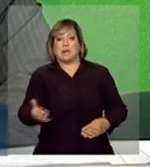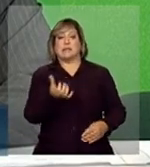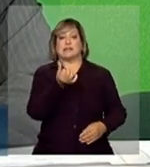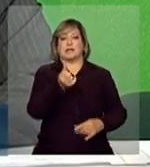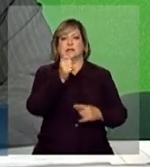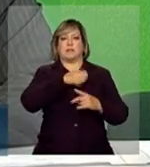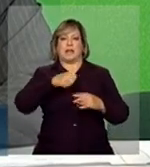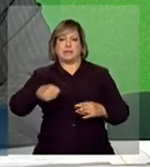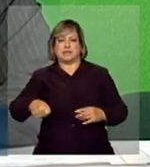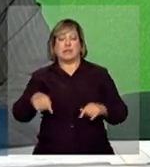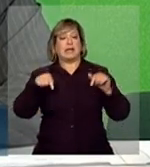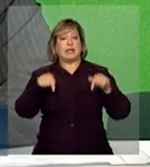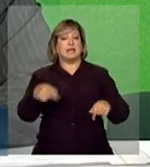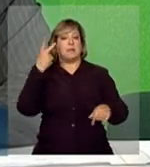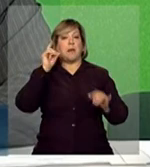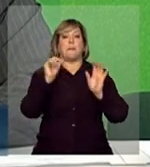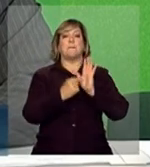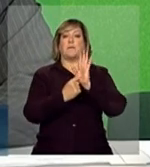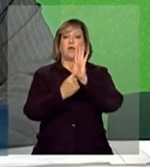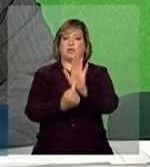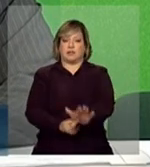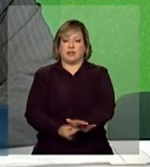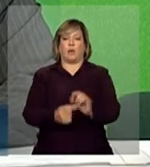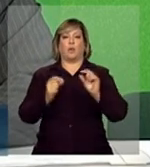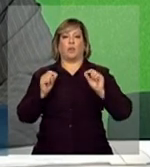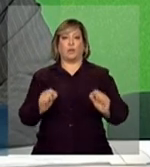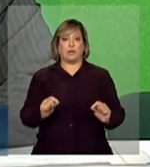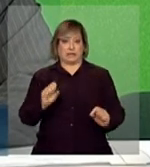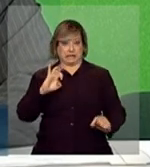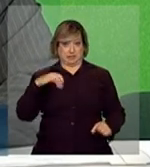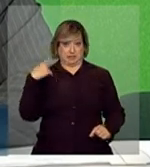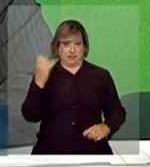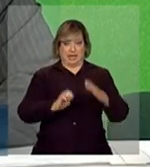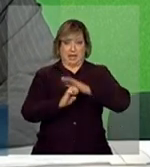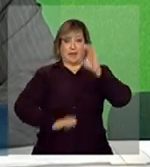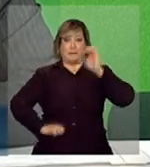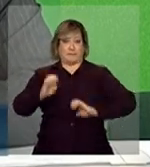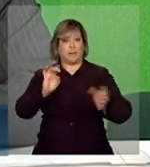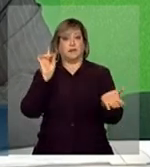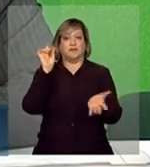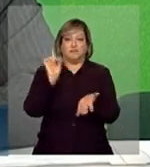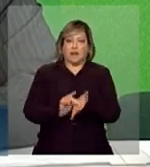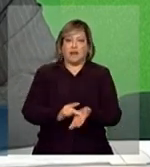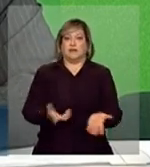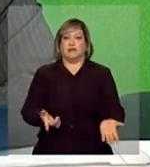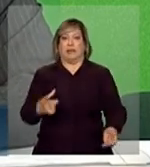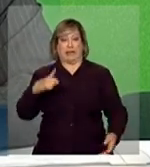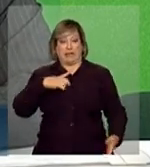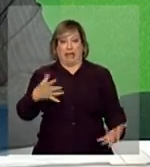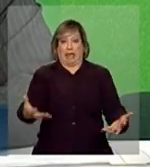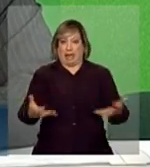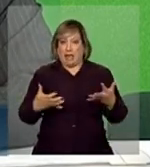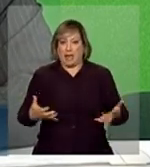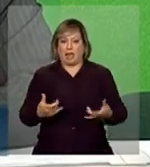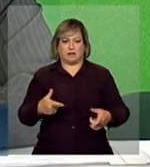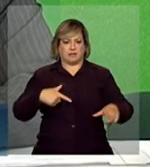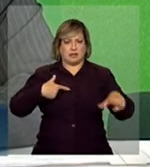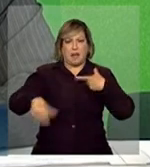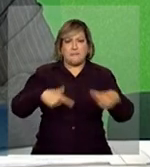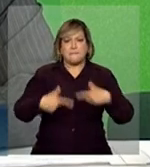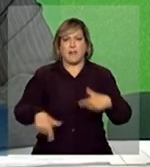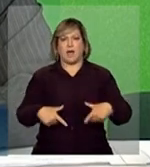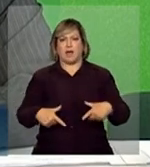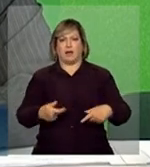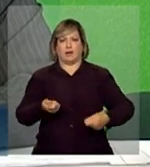Aquilo ali foi para mostrar, na realidade, se as empresas de fato estão querendo investir